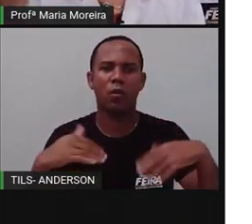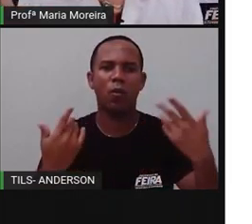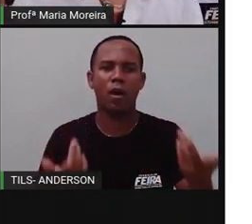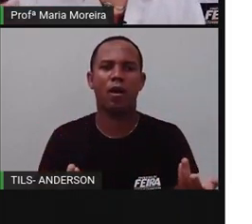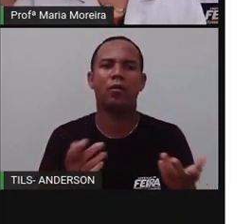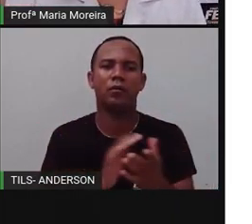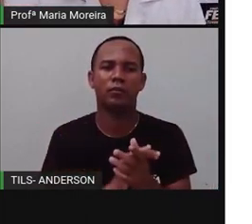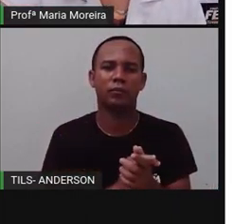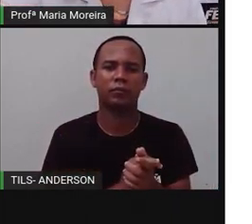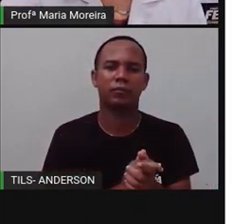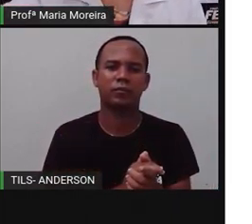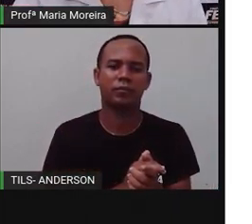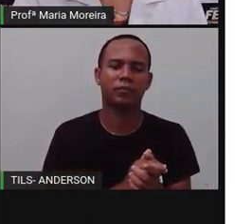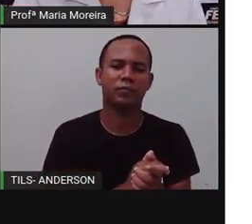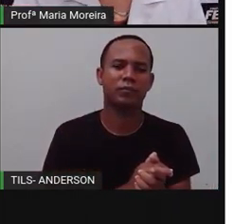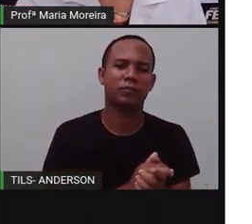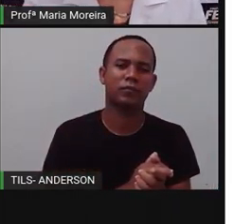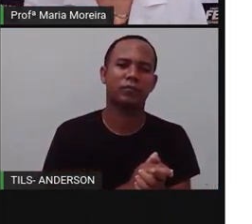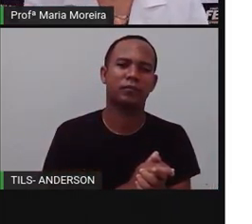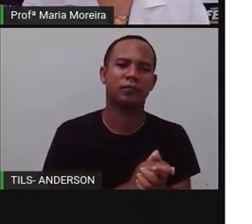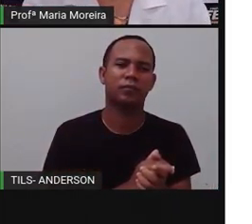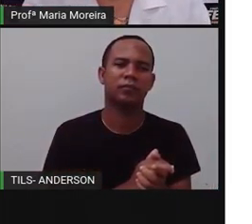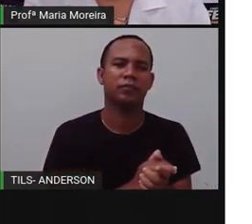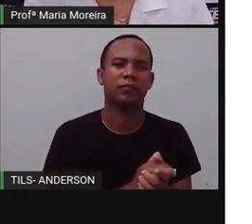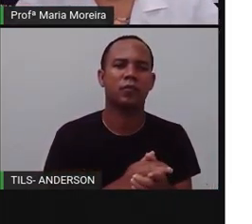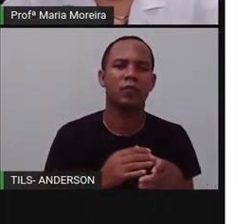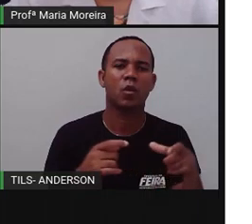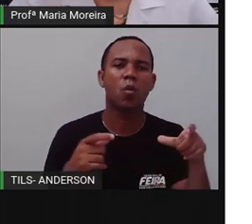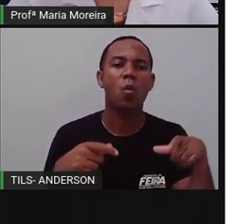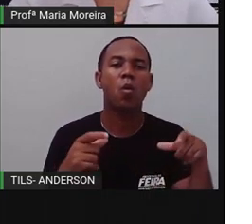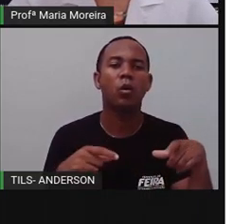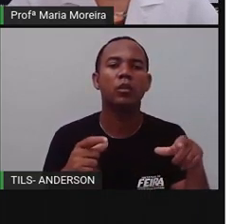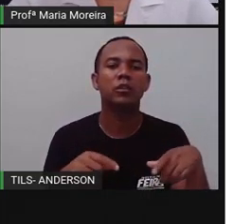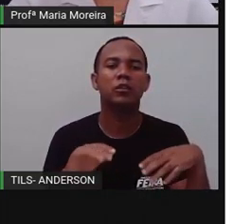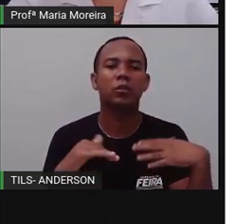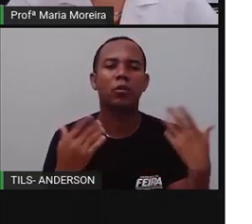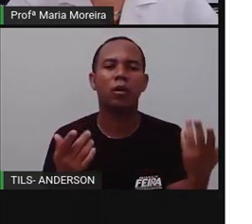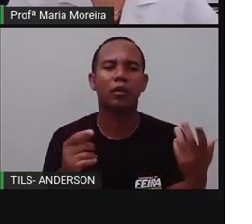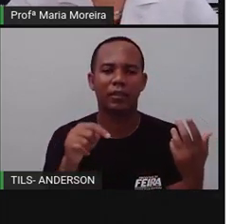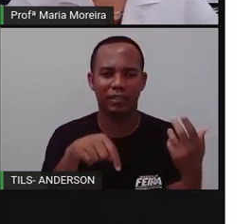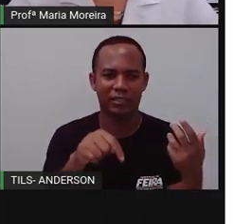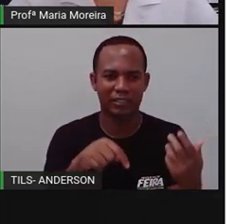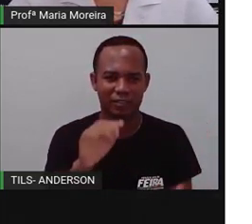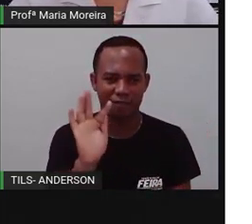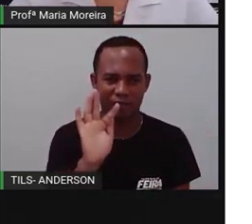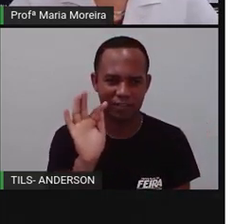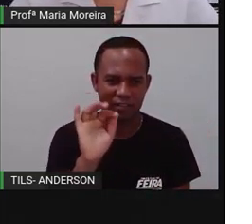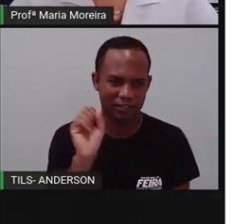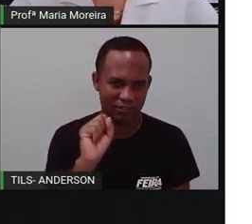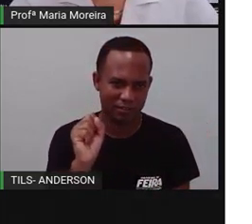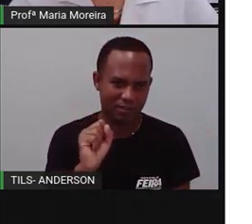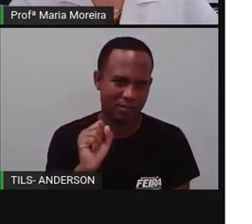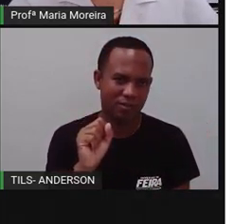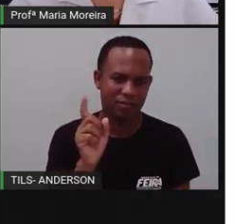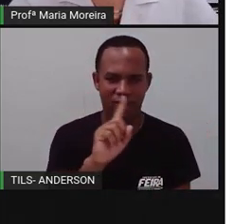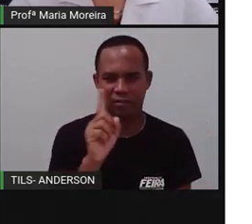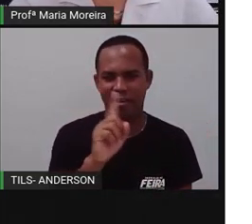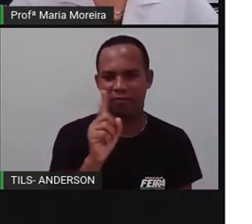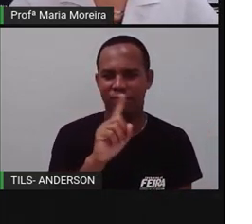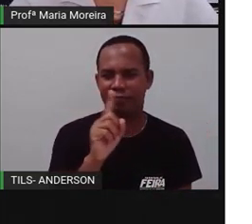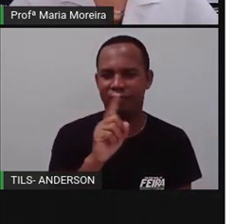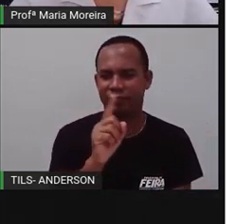quê? Fatos narrados. Então, onde ocorreram esses fatos? Foi aqui em Feira, Anderson? Aqui em Feira